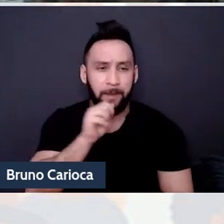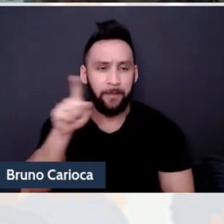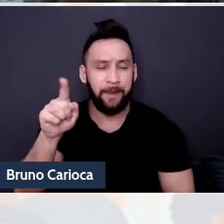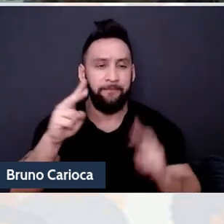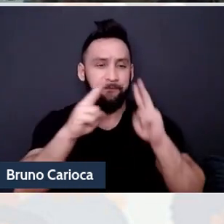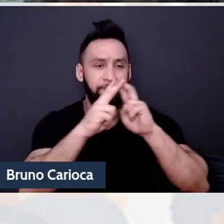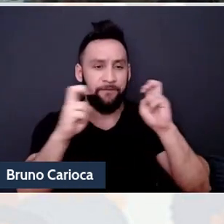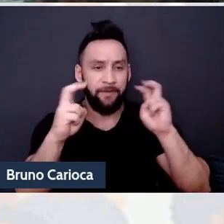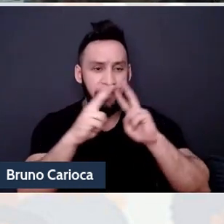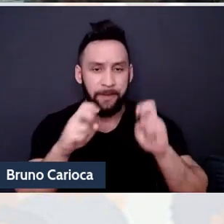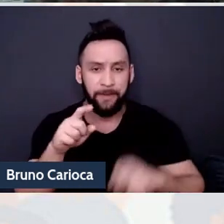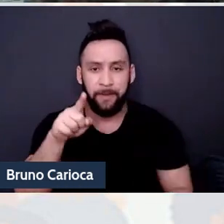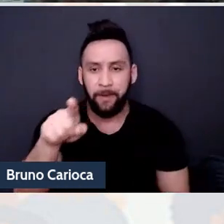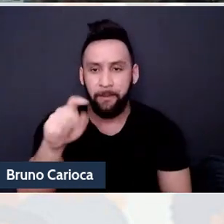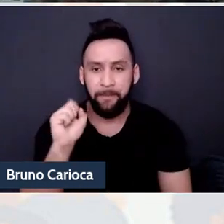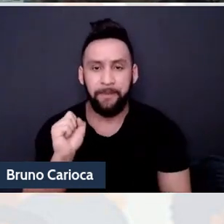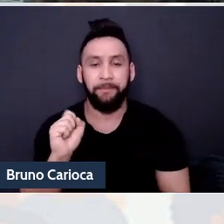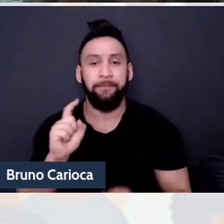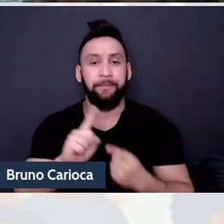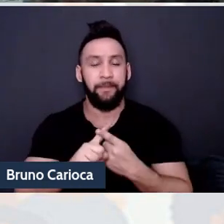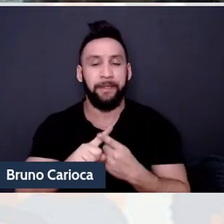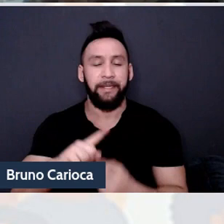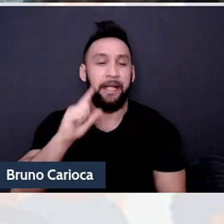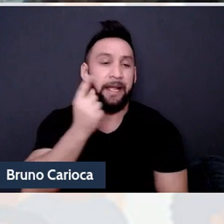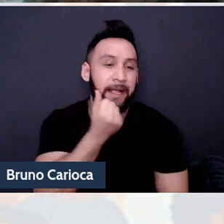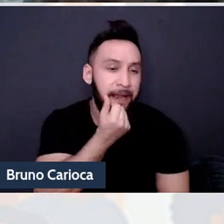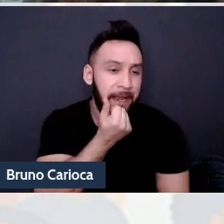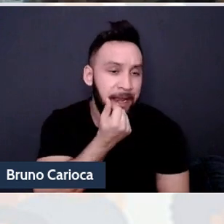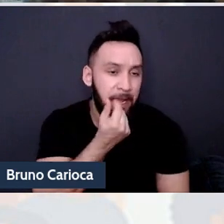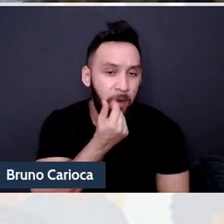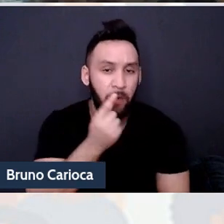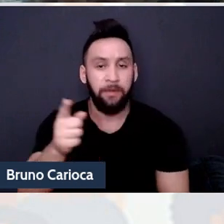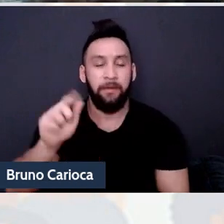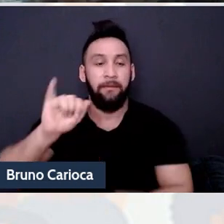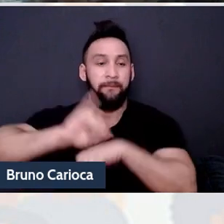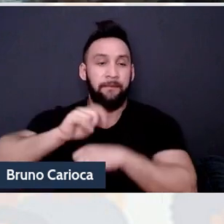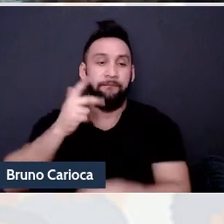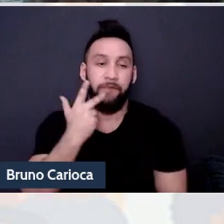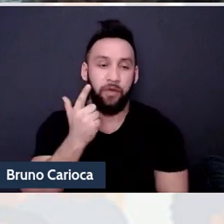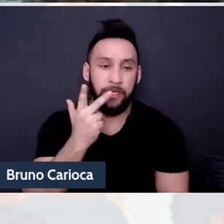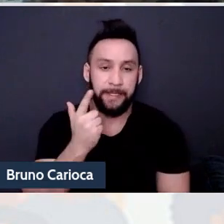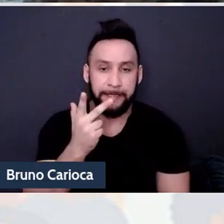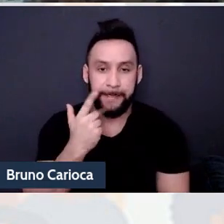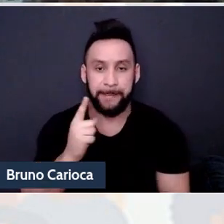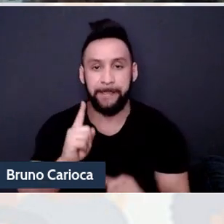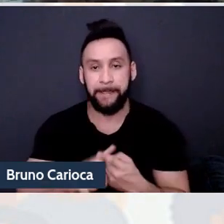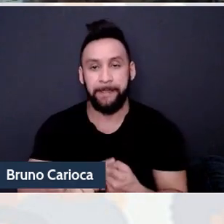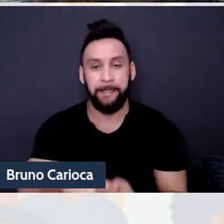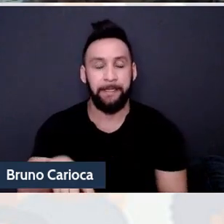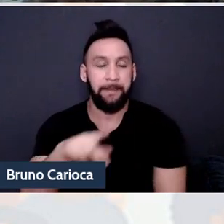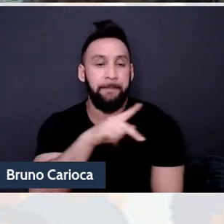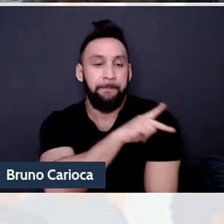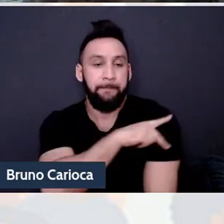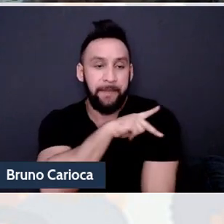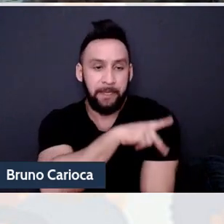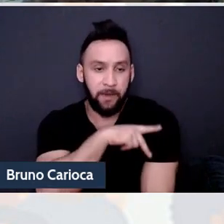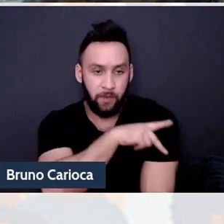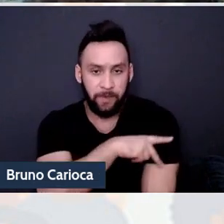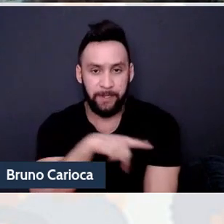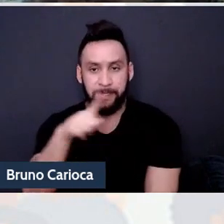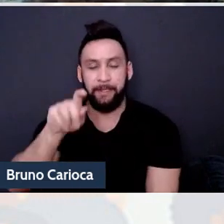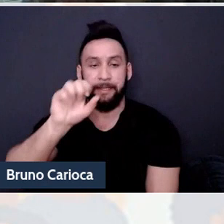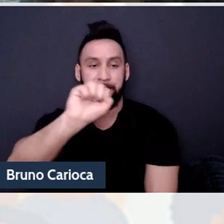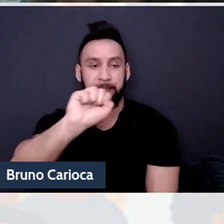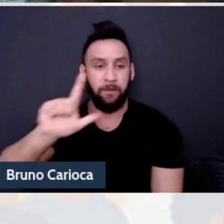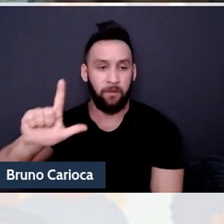Florianópolis, essa em Alagoas, essa em Fortaleza, né? Essa no Piauí, outra em São